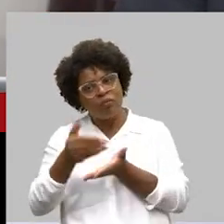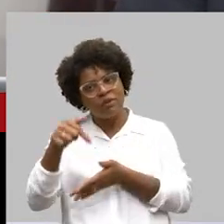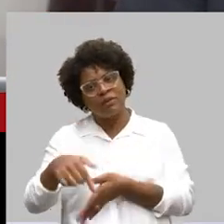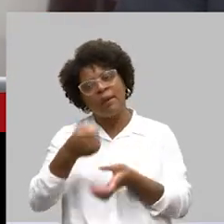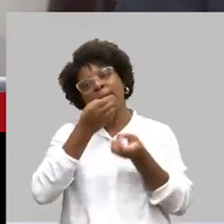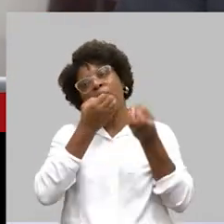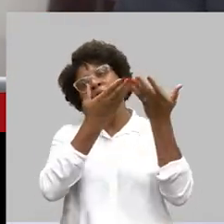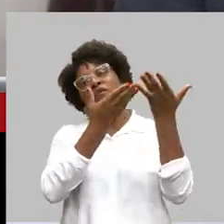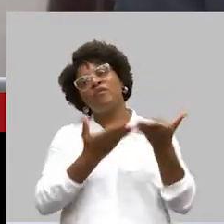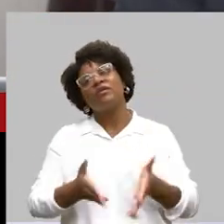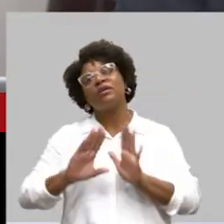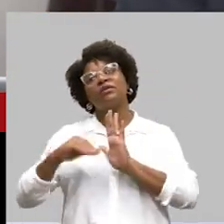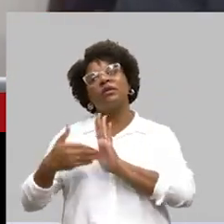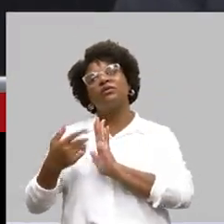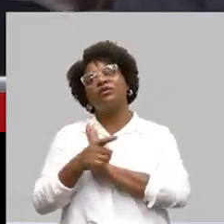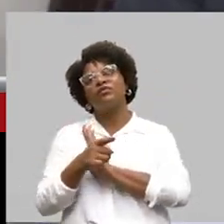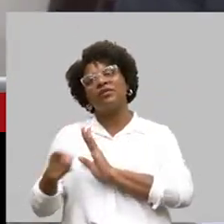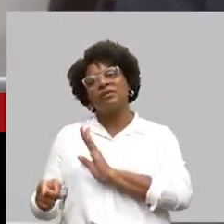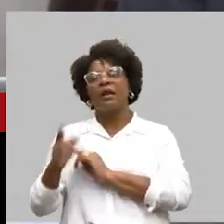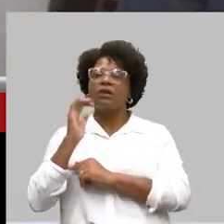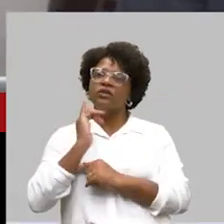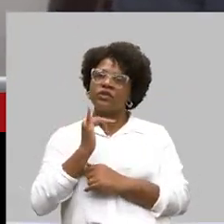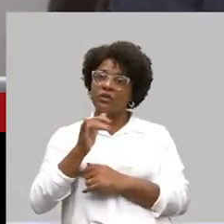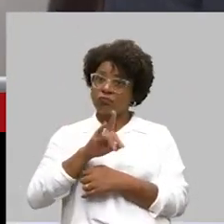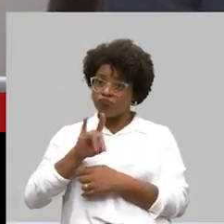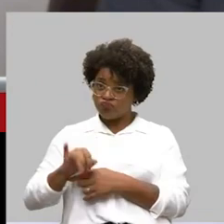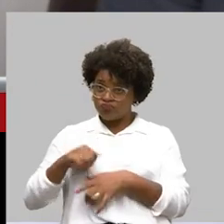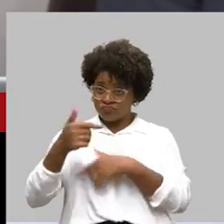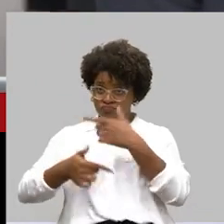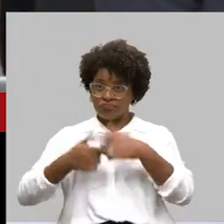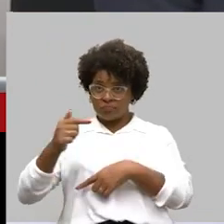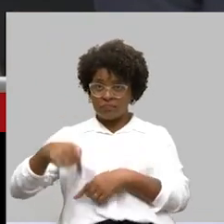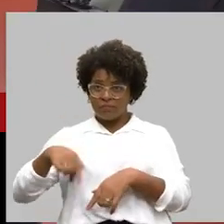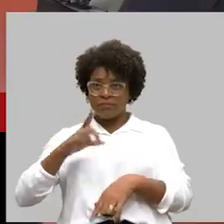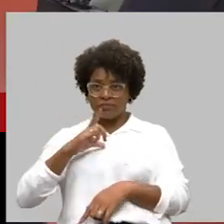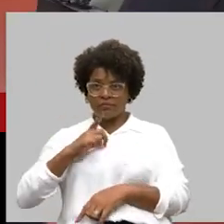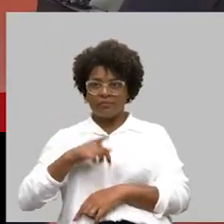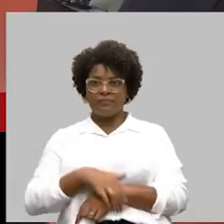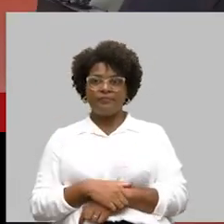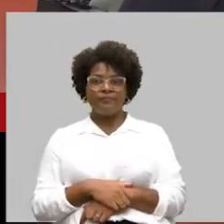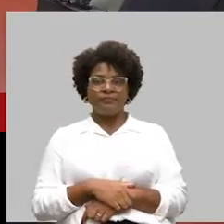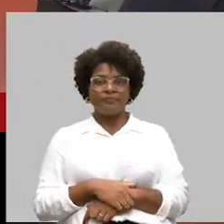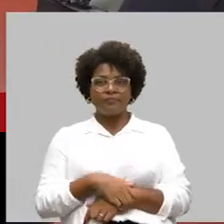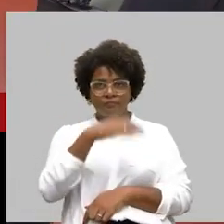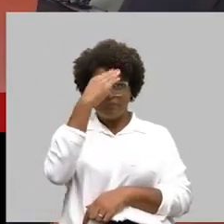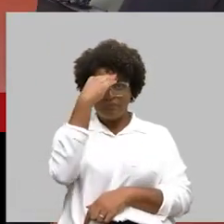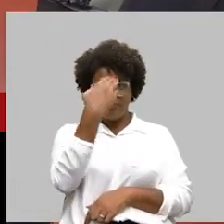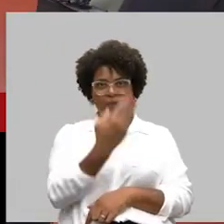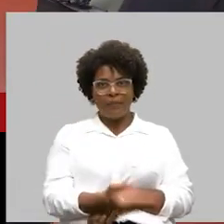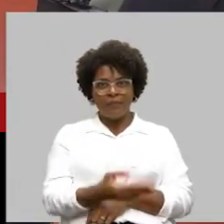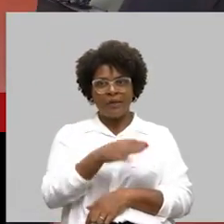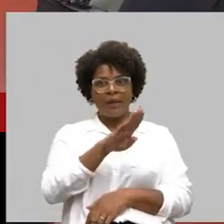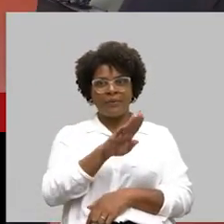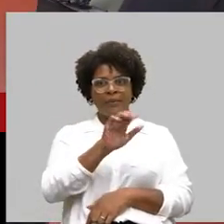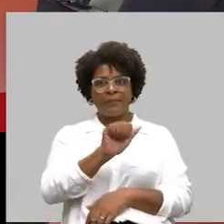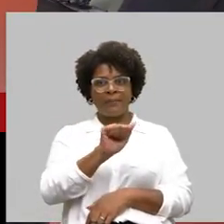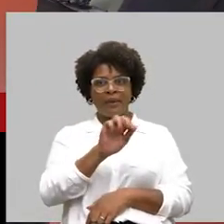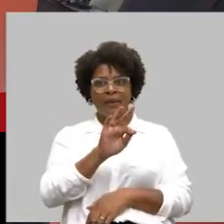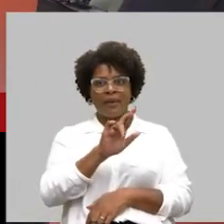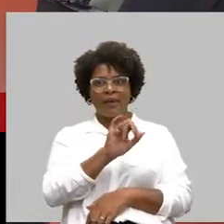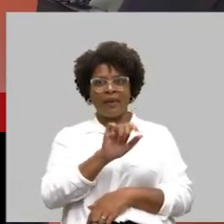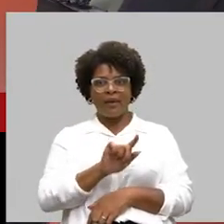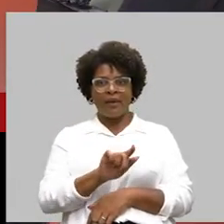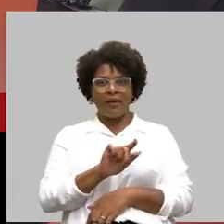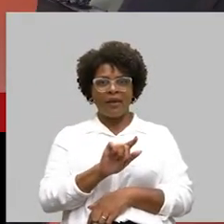pessoas dizendo do dia de trabalho que nós teremos aqui cadê o Padre João muito obrigado Beatriz Vamos ouvir então agora o deputado